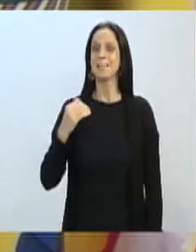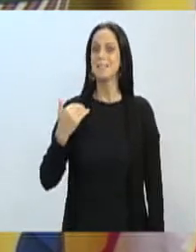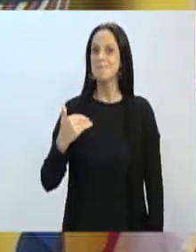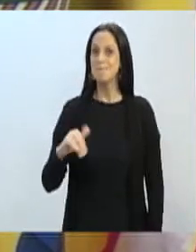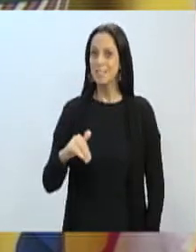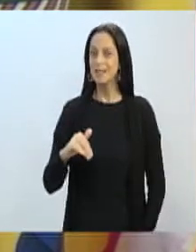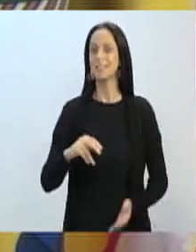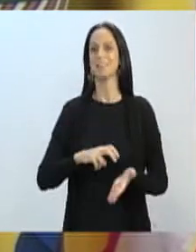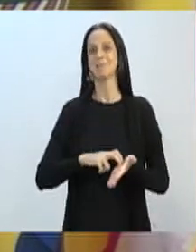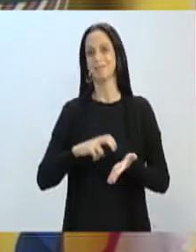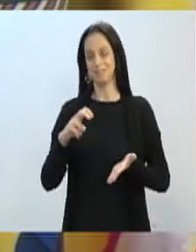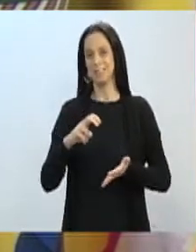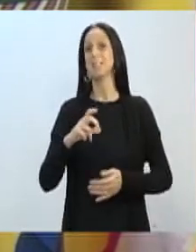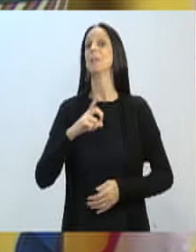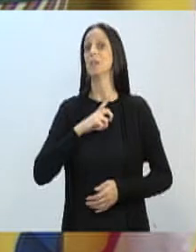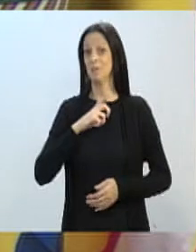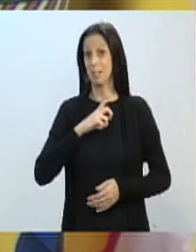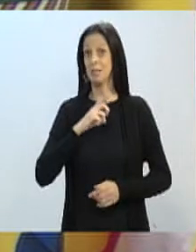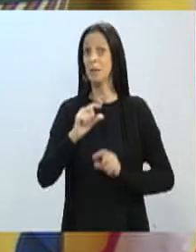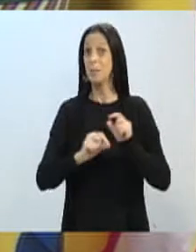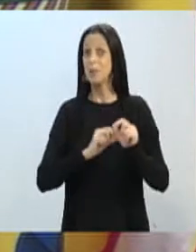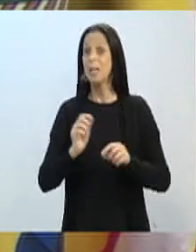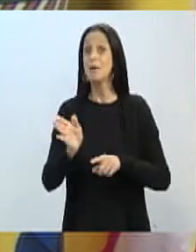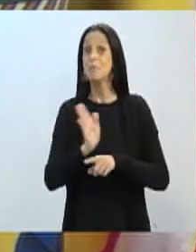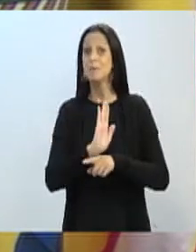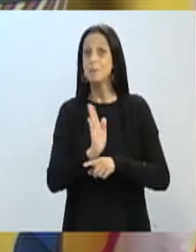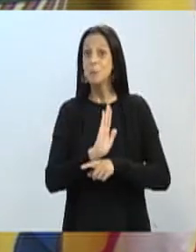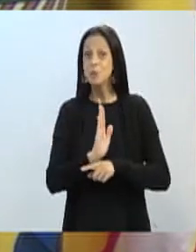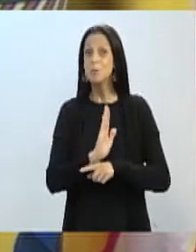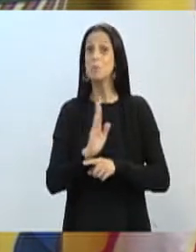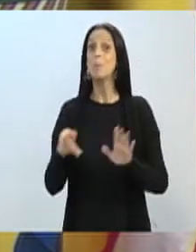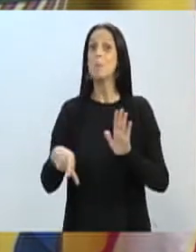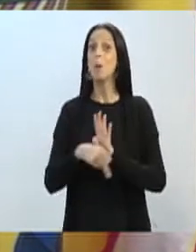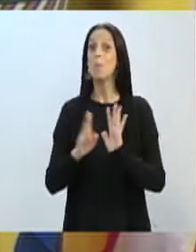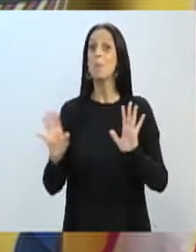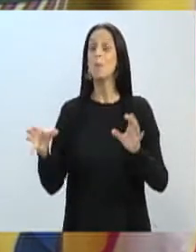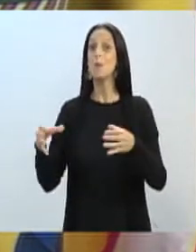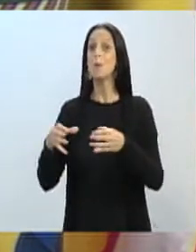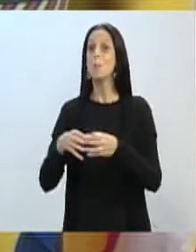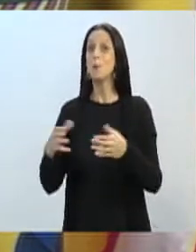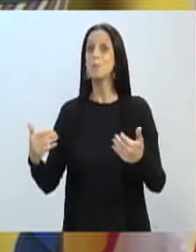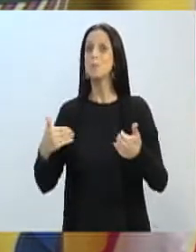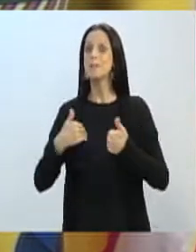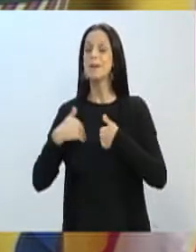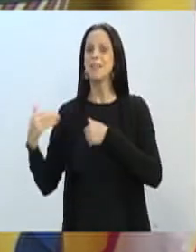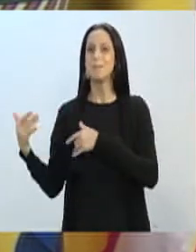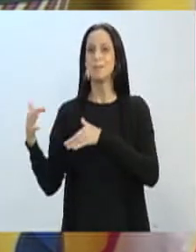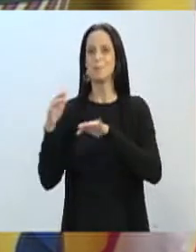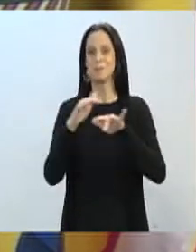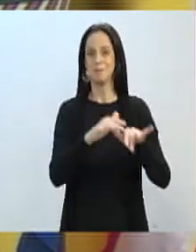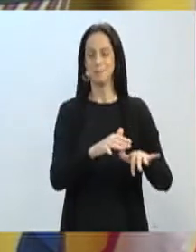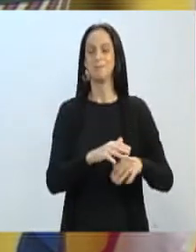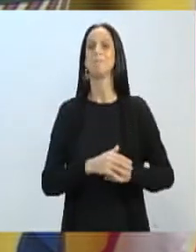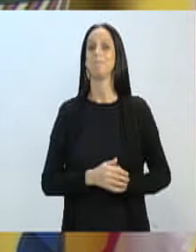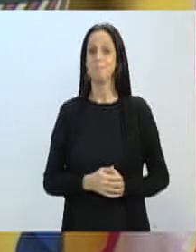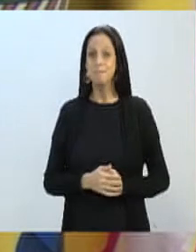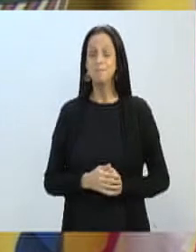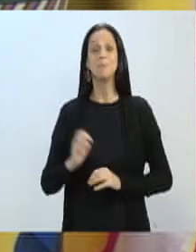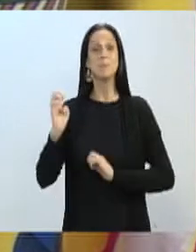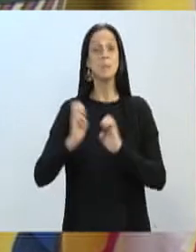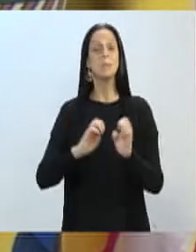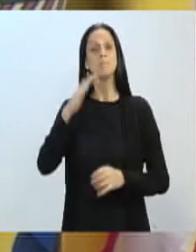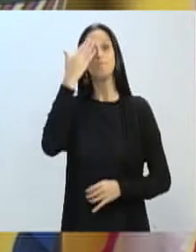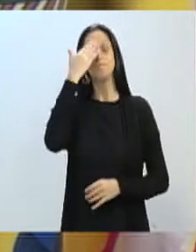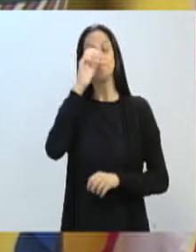isso aqui é para mostrar que é boa política transforma as pessoas está aqui acho que é de cinema os empresários aqui se conscientizaram